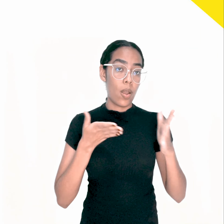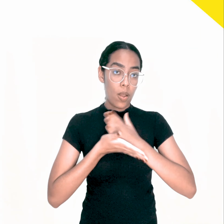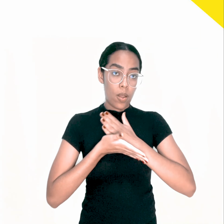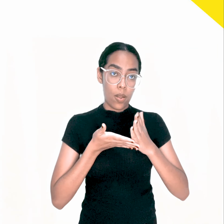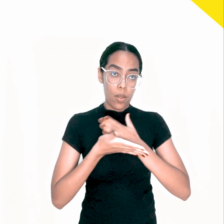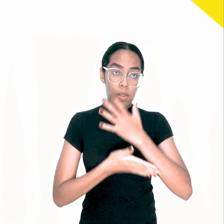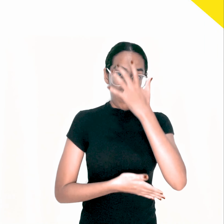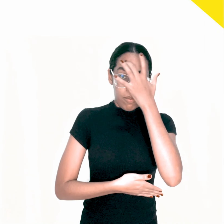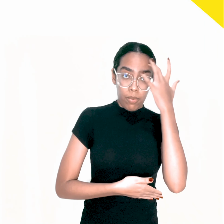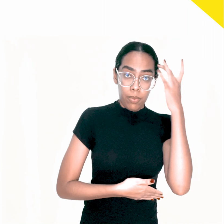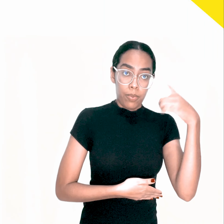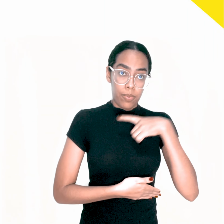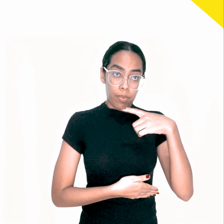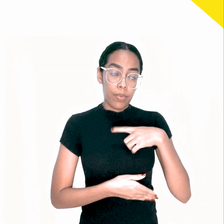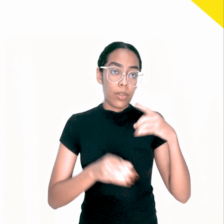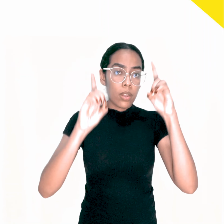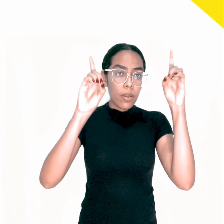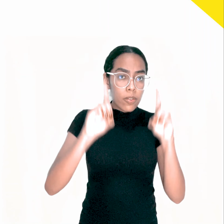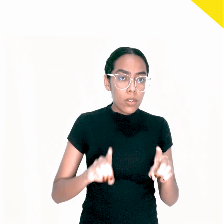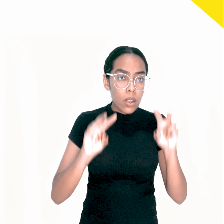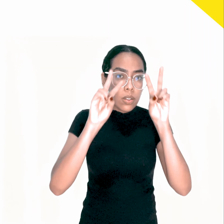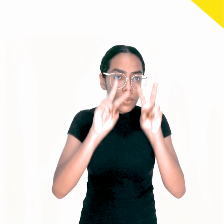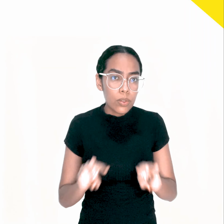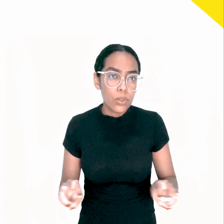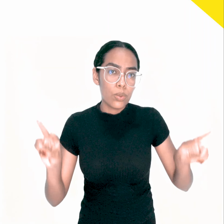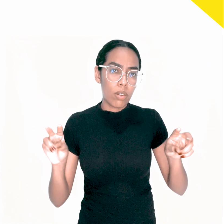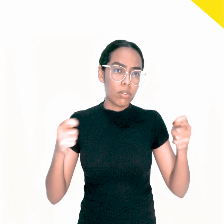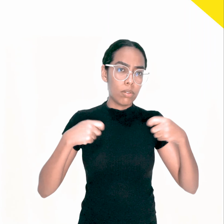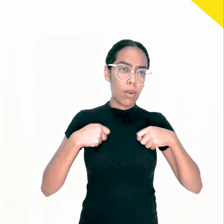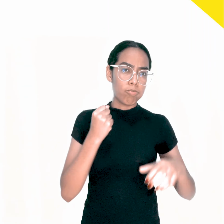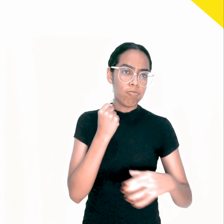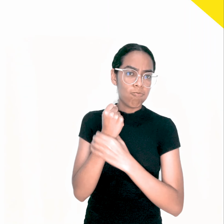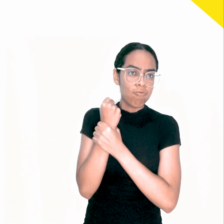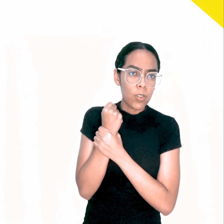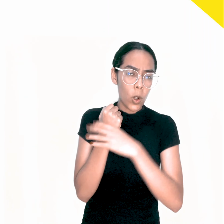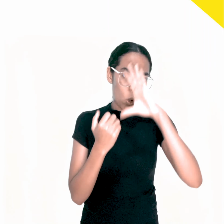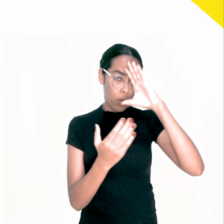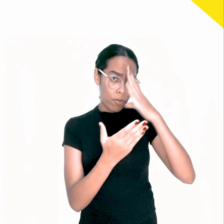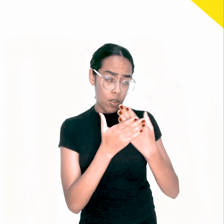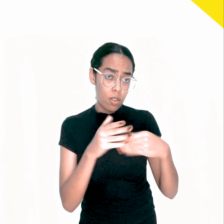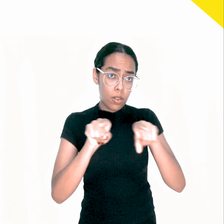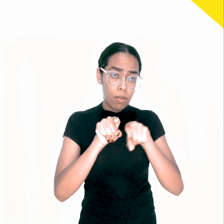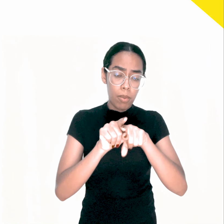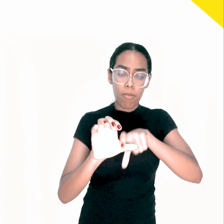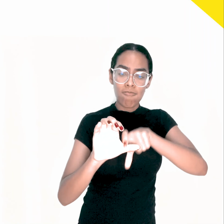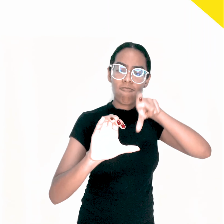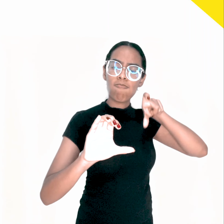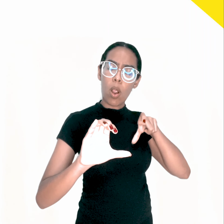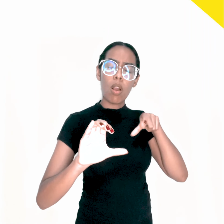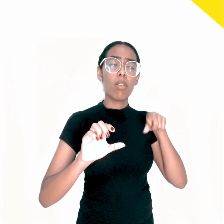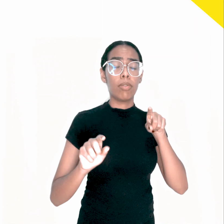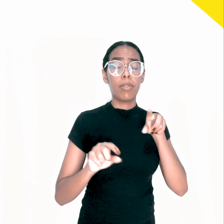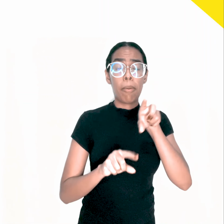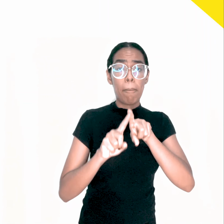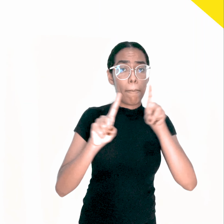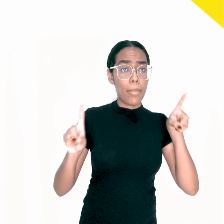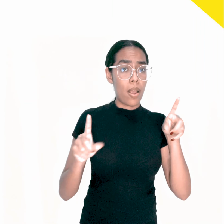Algumas pessoas com deficiência visual se sentem mais seguras, confiantes e independentes com a bengala